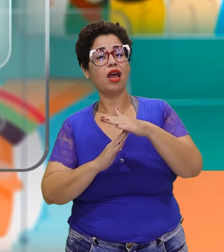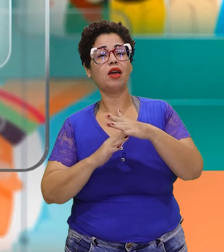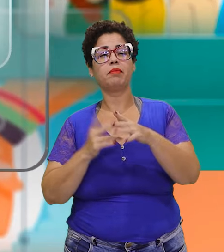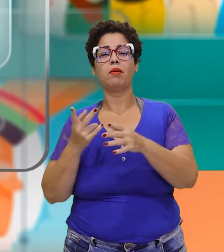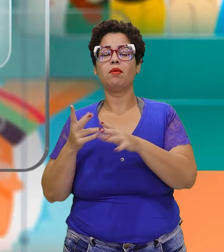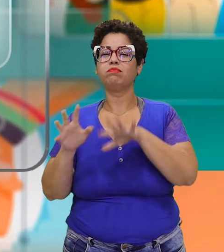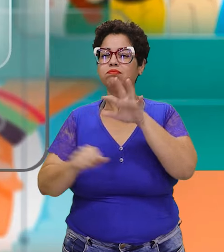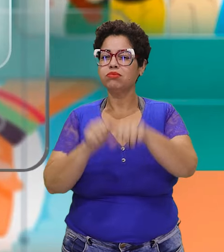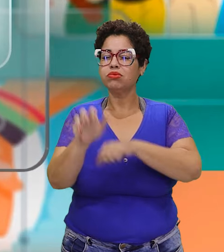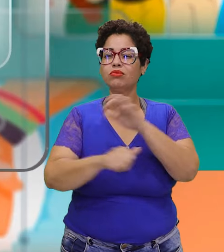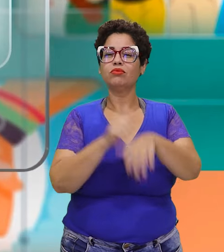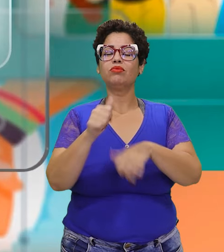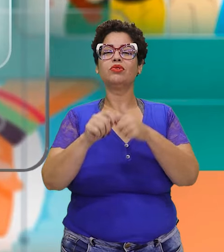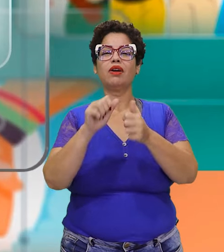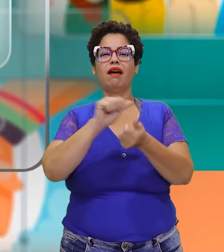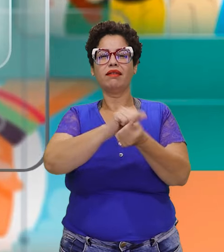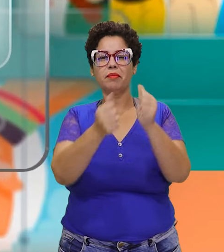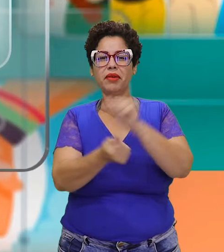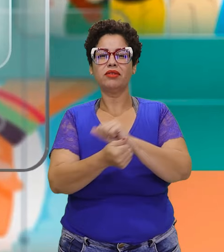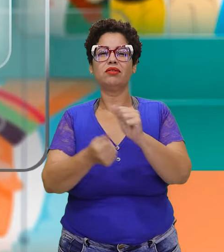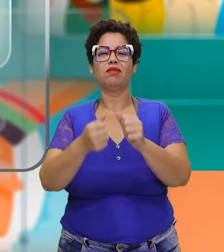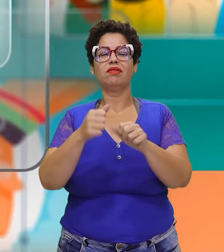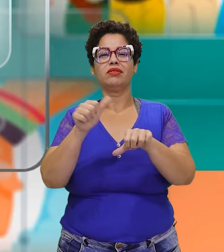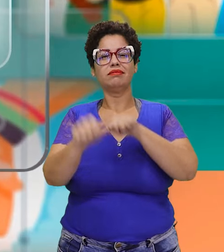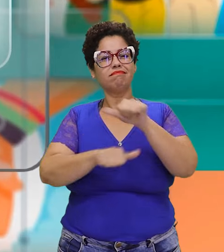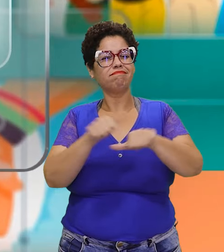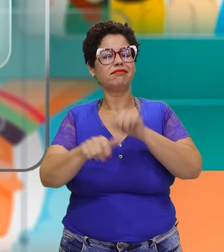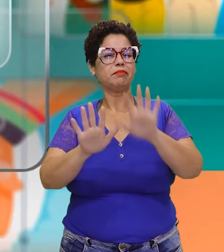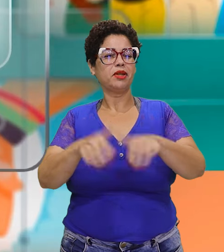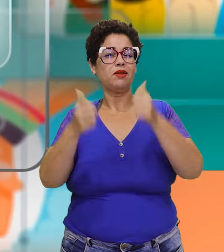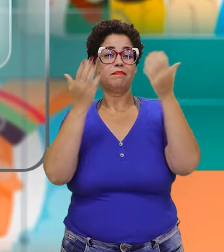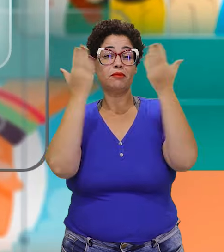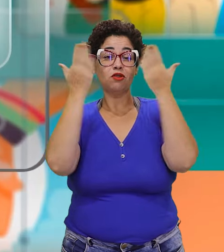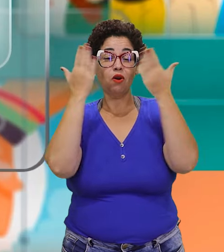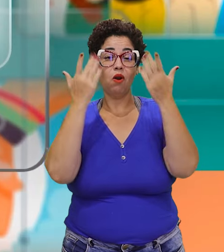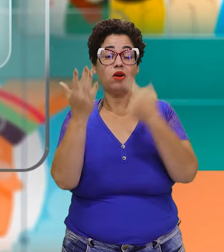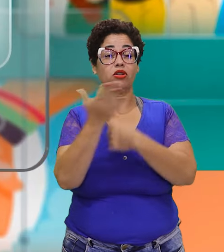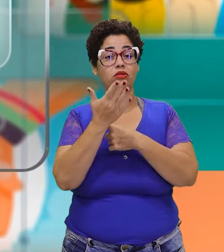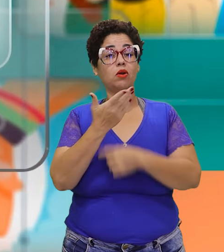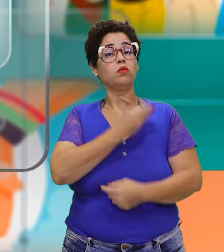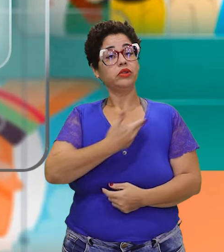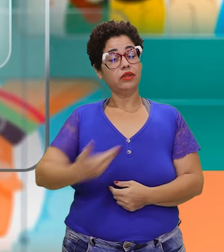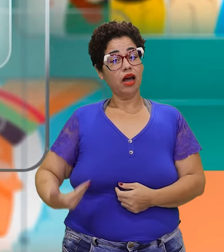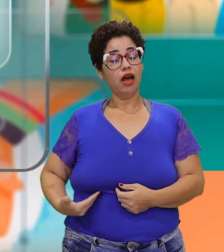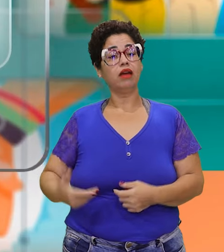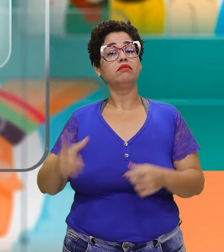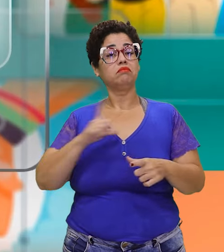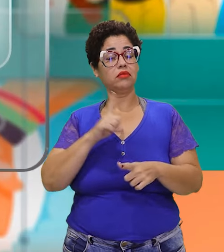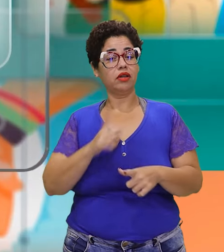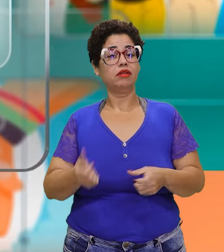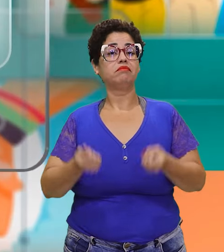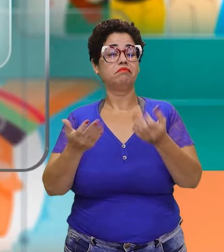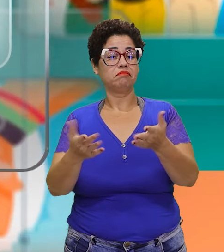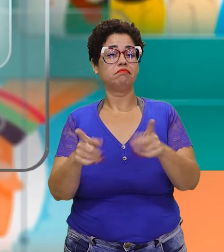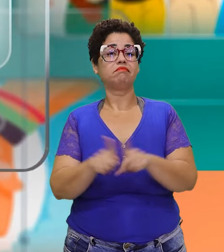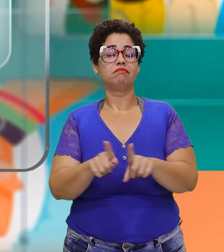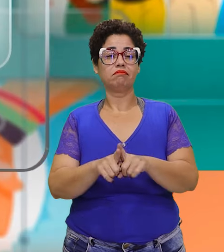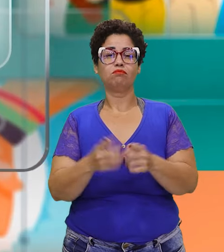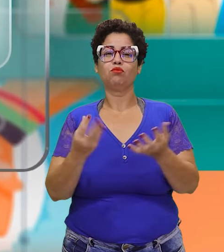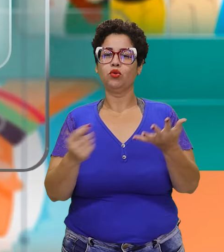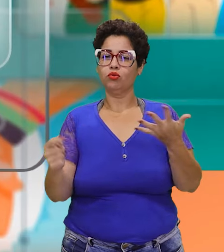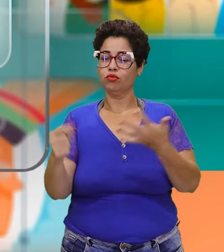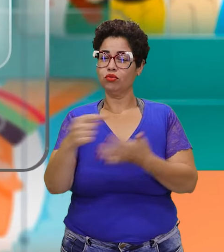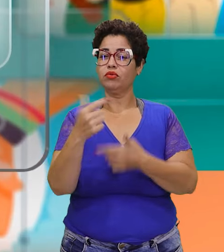tempo, vamos em busca de reabilitações, de acompanhamento psíquico. Hoje o Estado mesmo